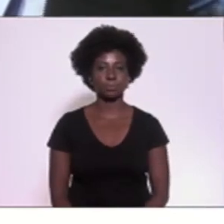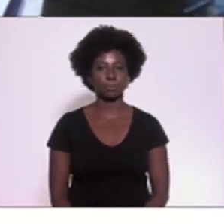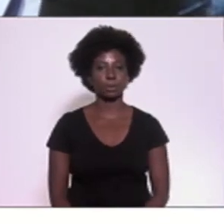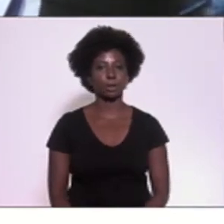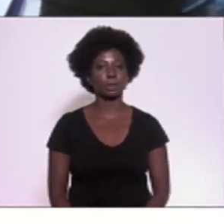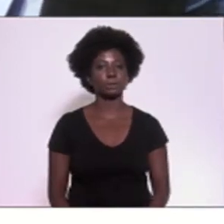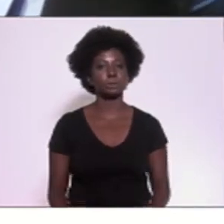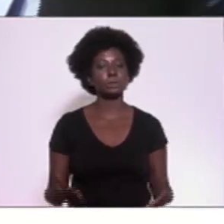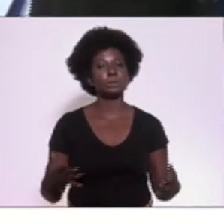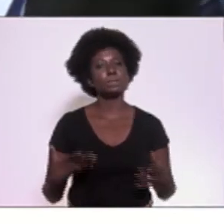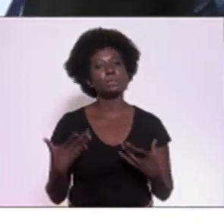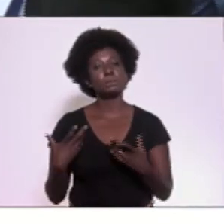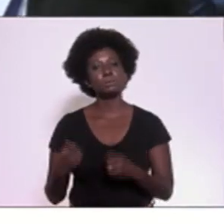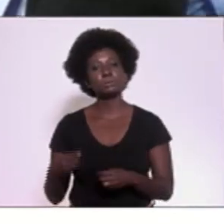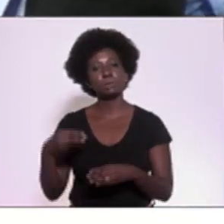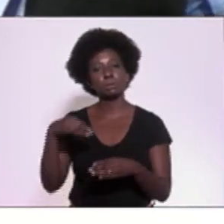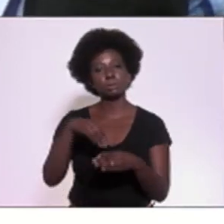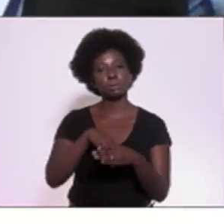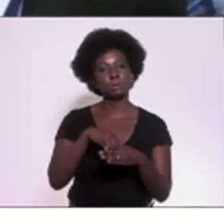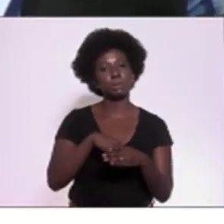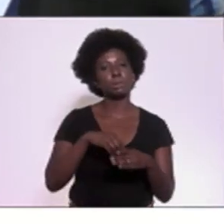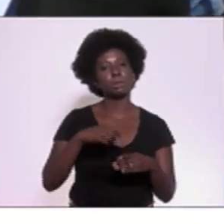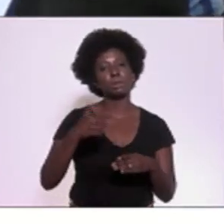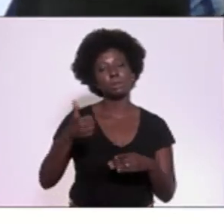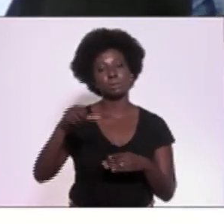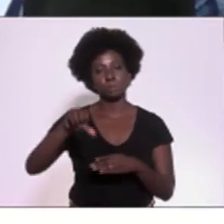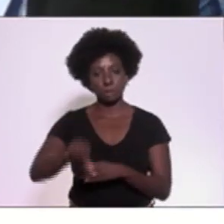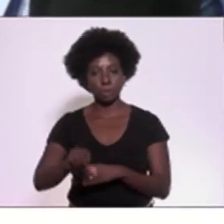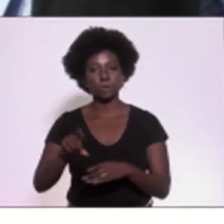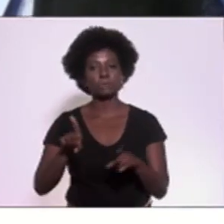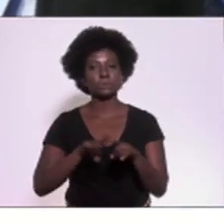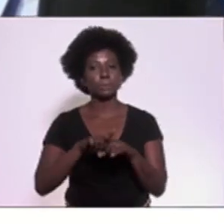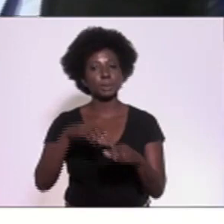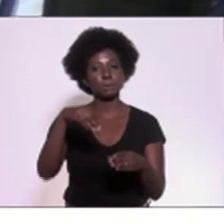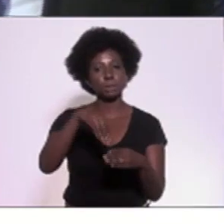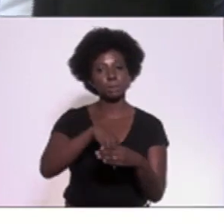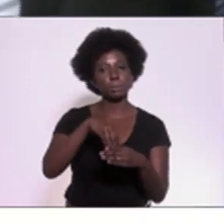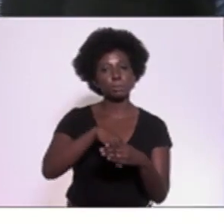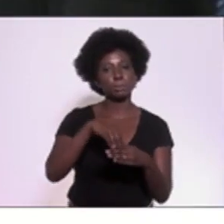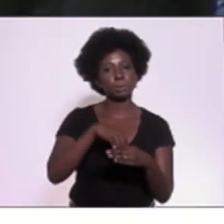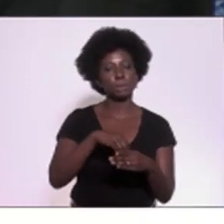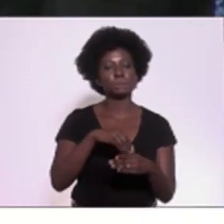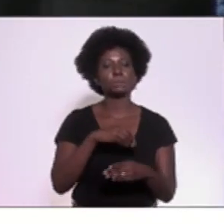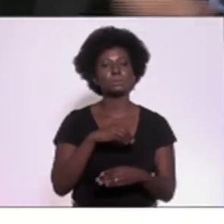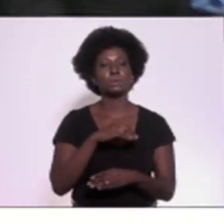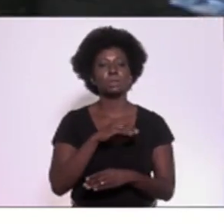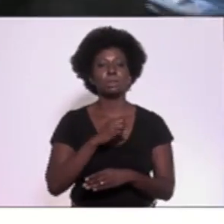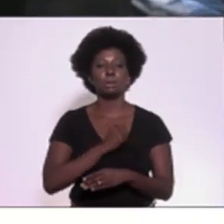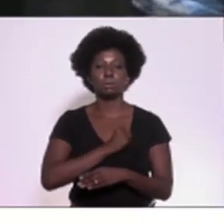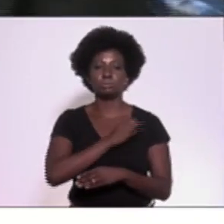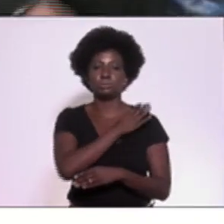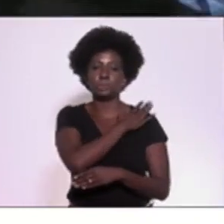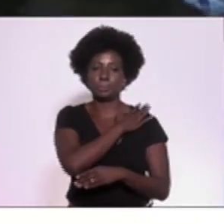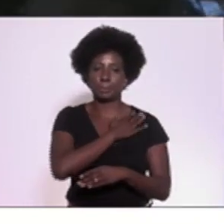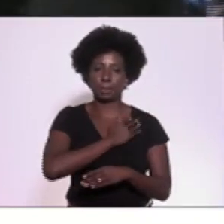Anuncio, indicação legislativa 139/2019, de autoria do deputado Coronel Salema,